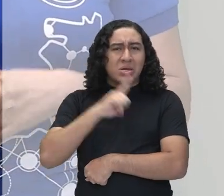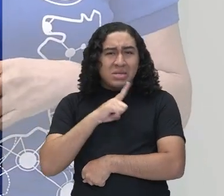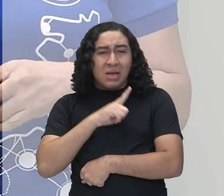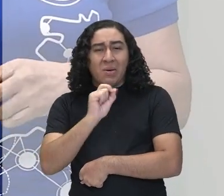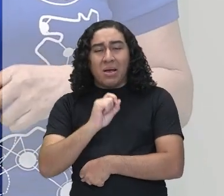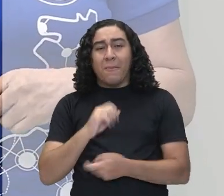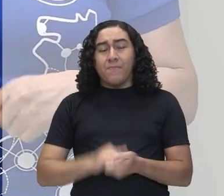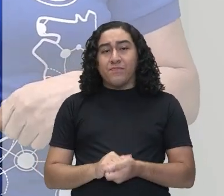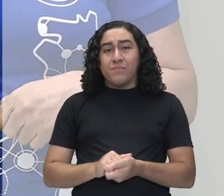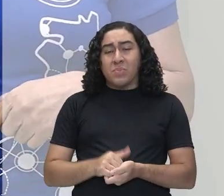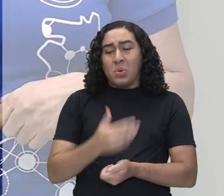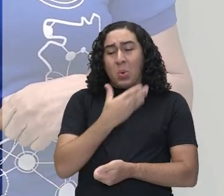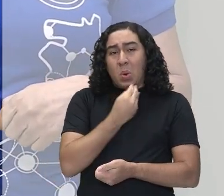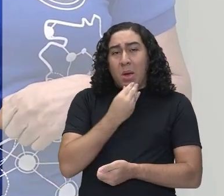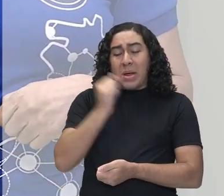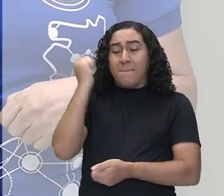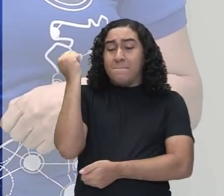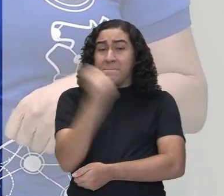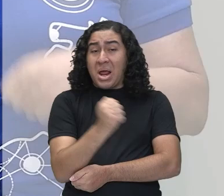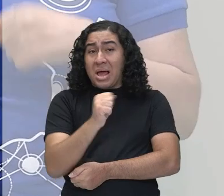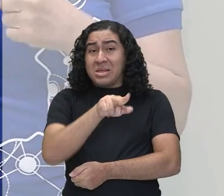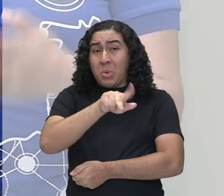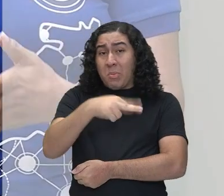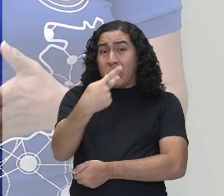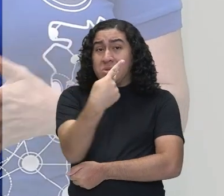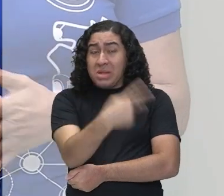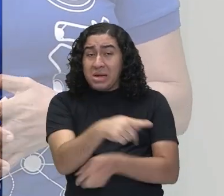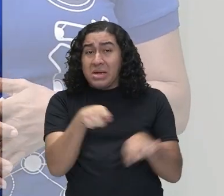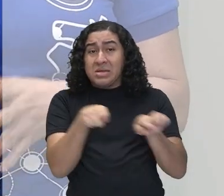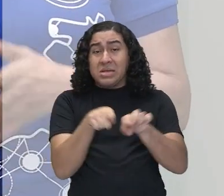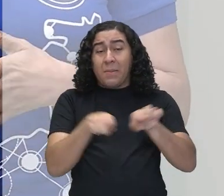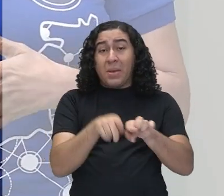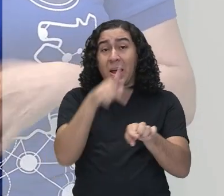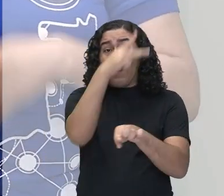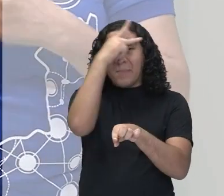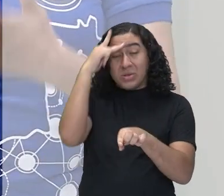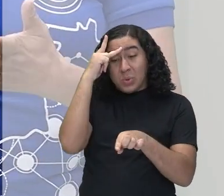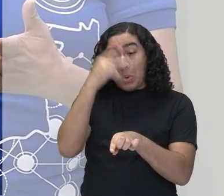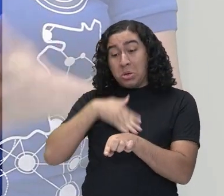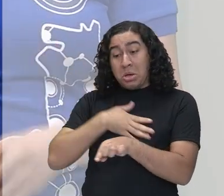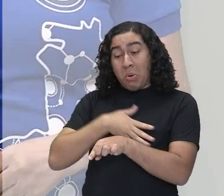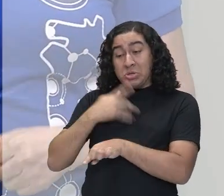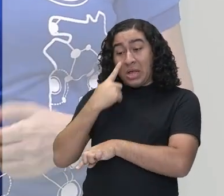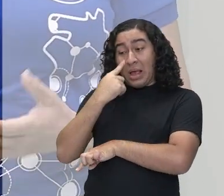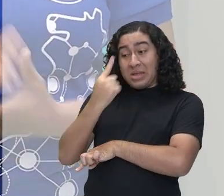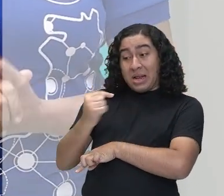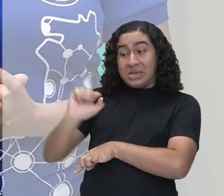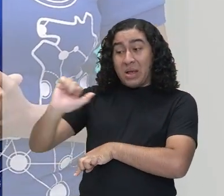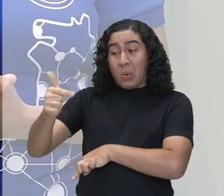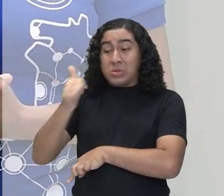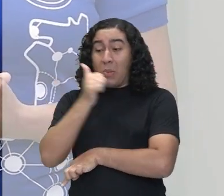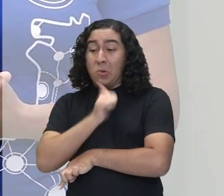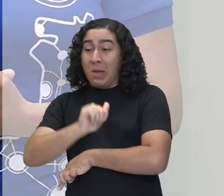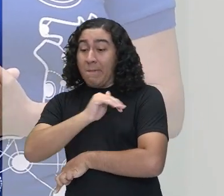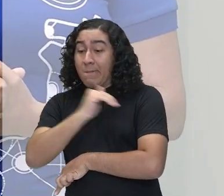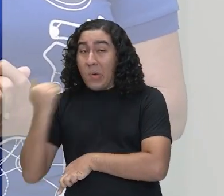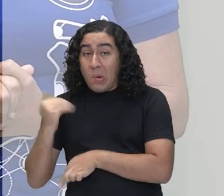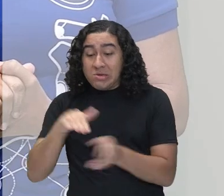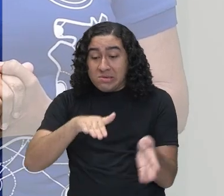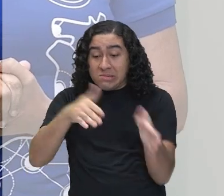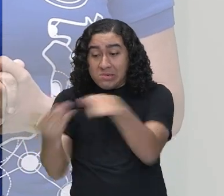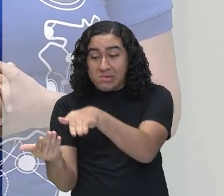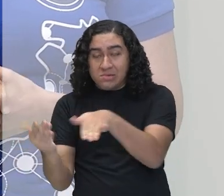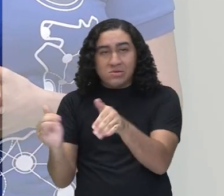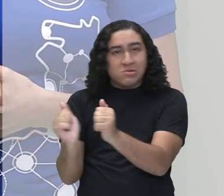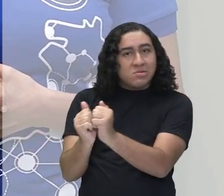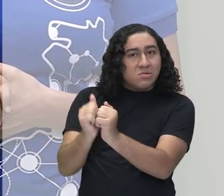irmão, a personagem dorme com o morto, com a morta, e é também